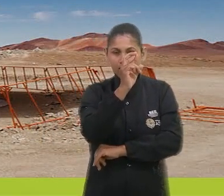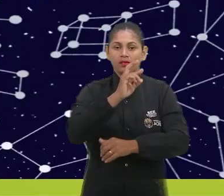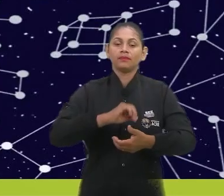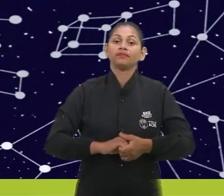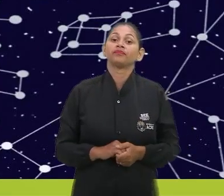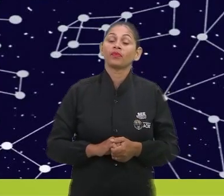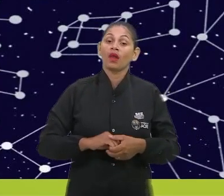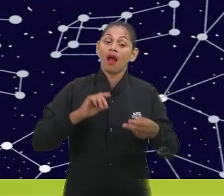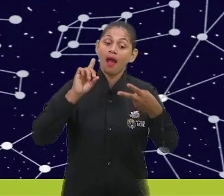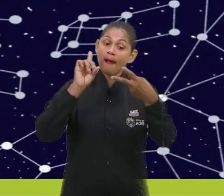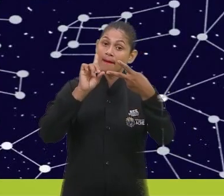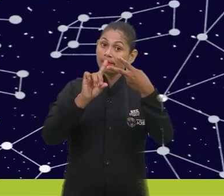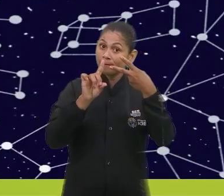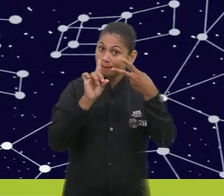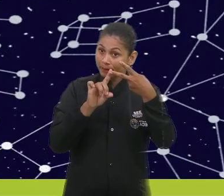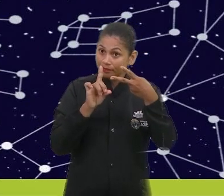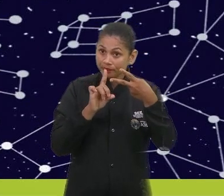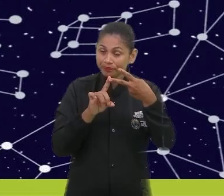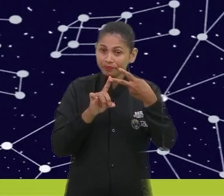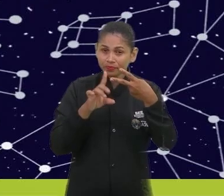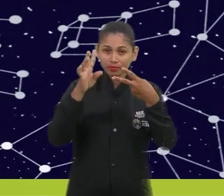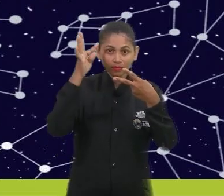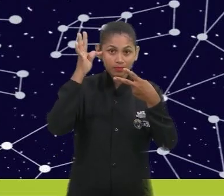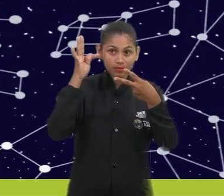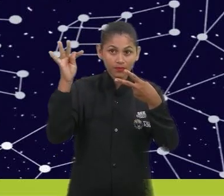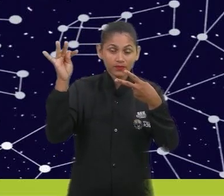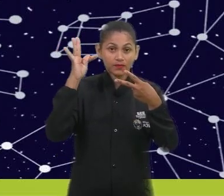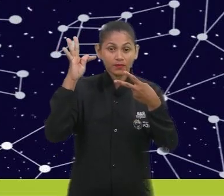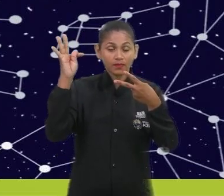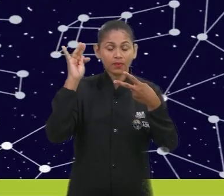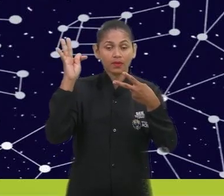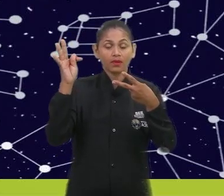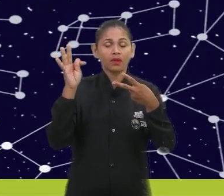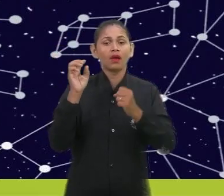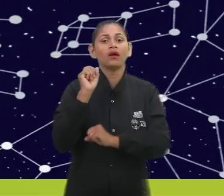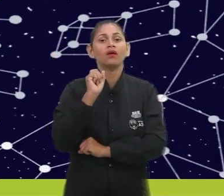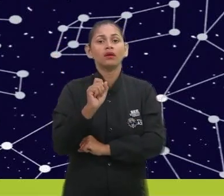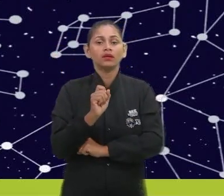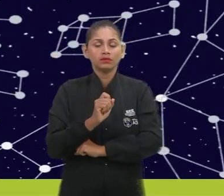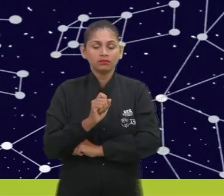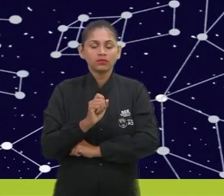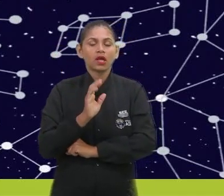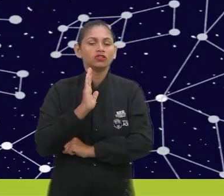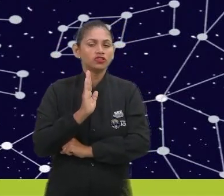é a astroquímica teórica. Aqui funciona da seguinte maneira, como